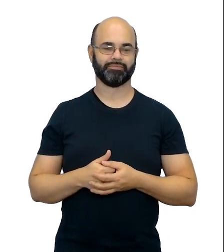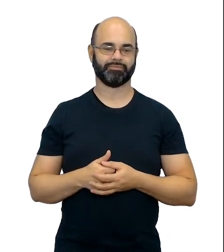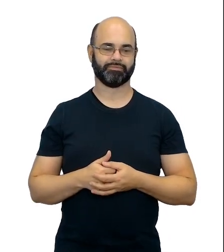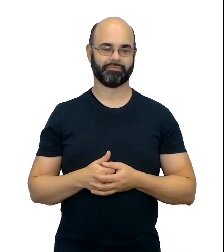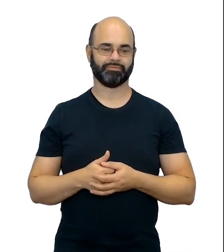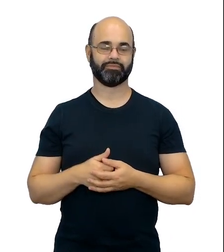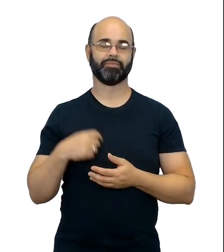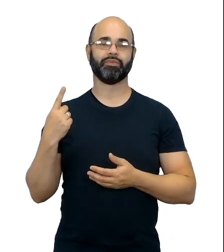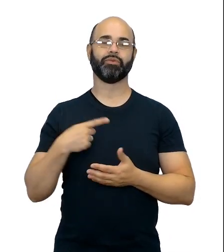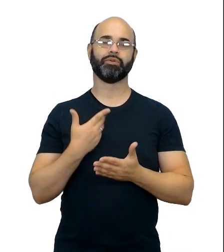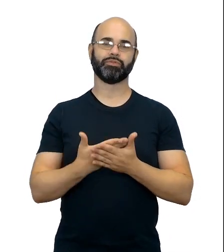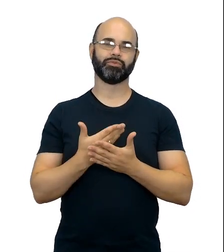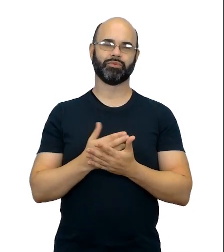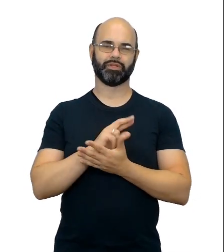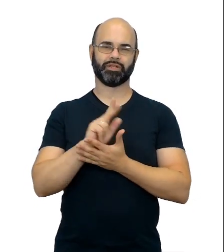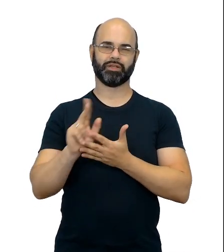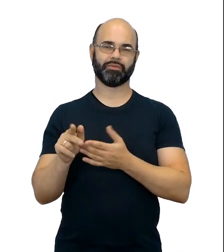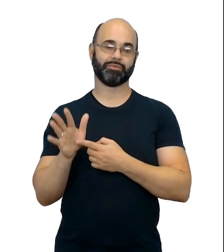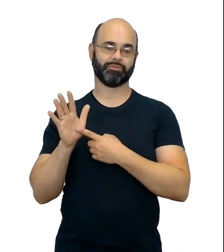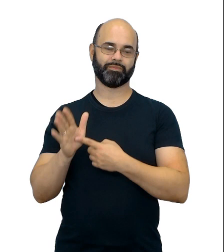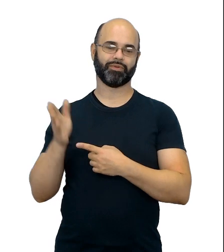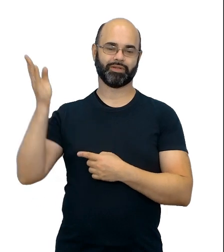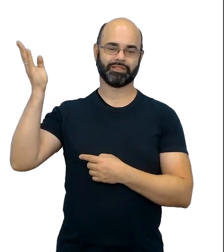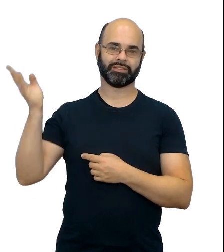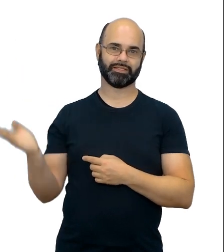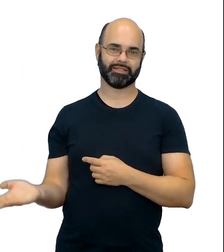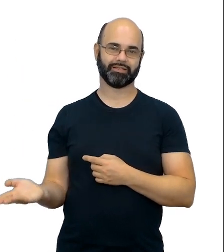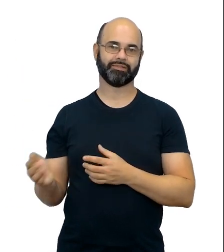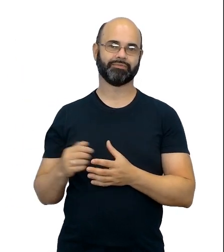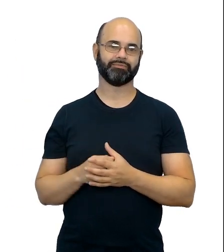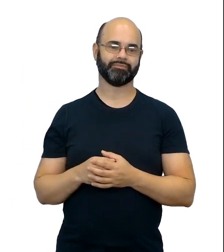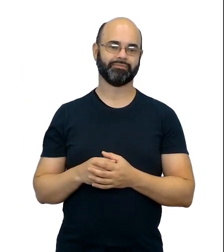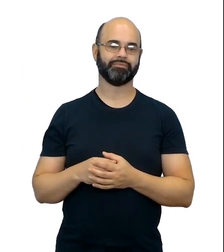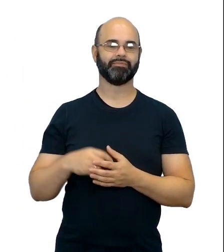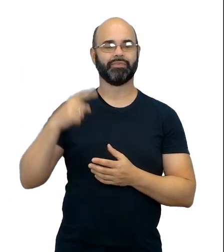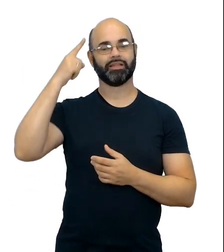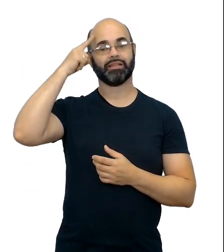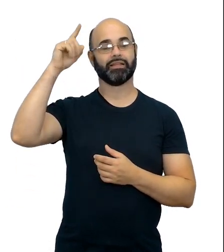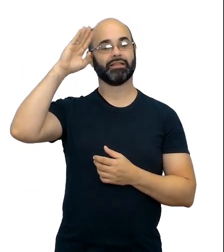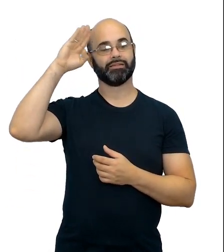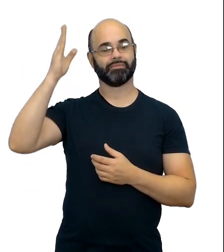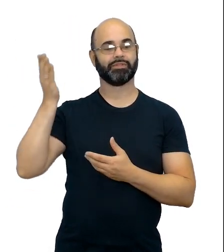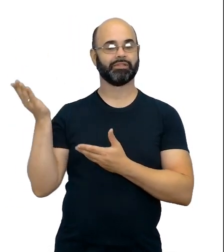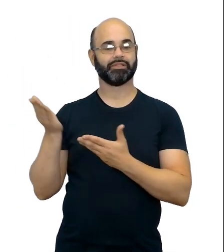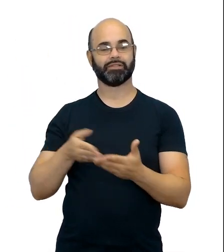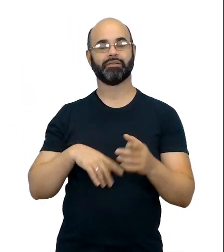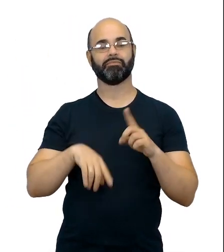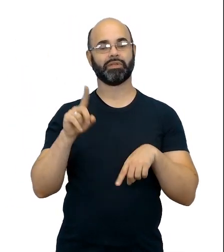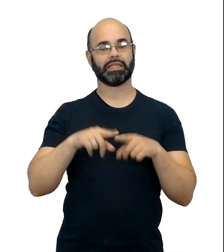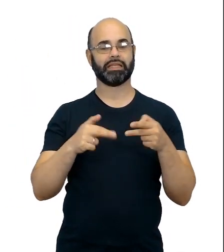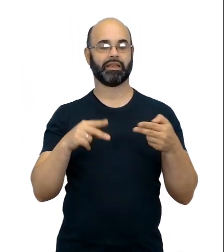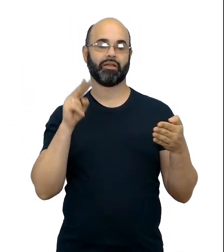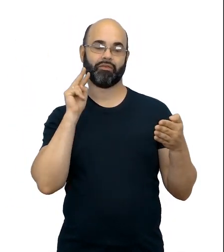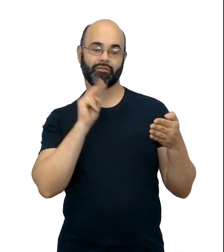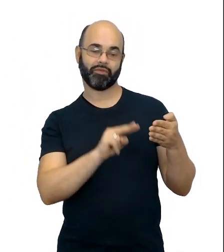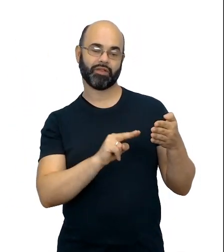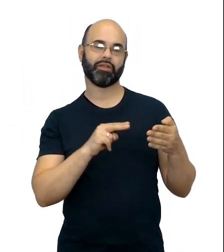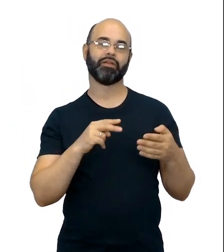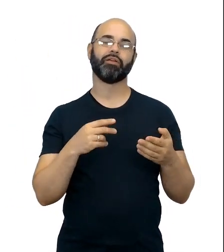nós estudamos no nosso encontro, retomamos as principais ideias, olhamos para o material e conversamos